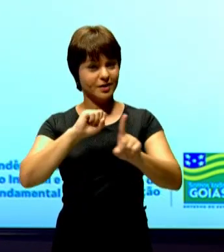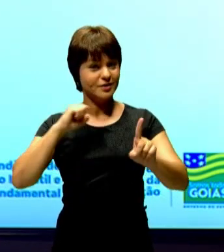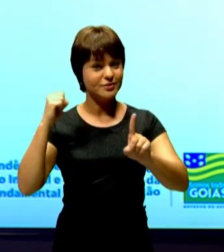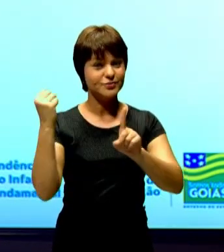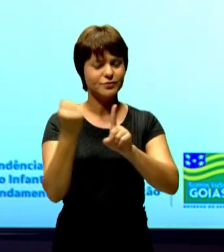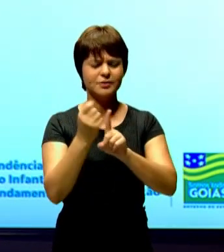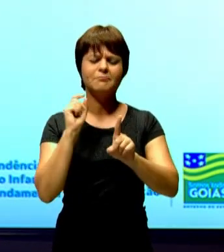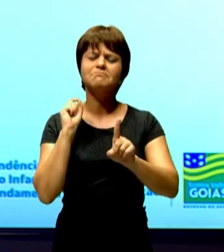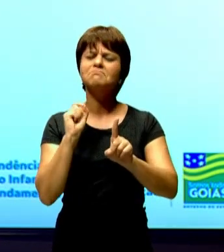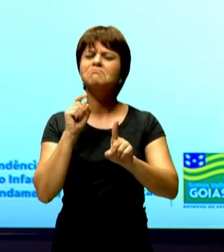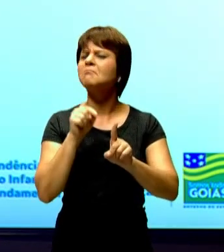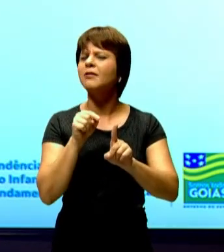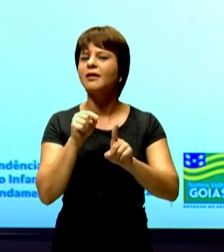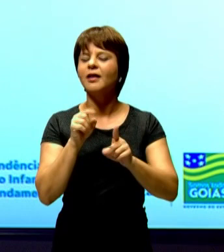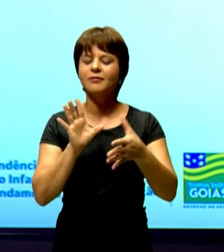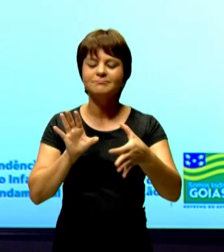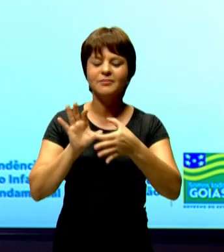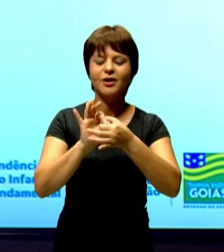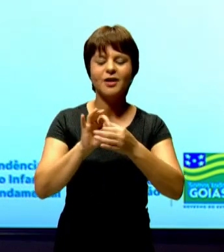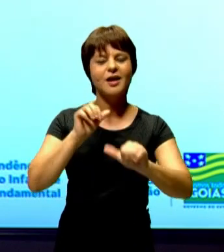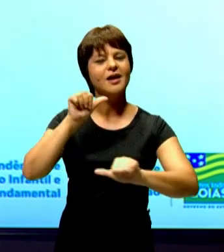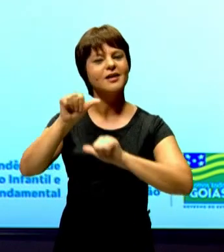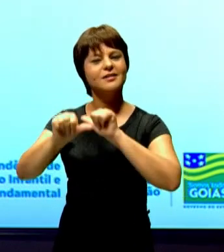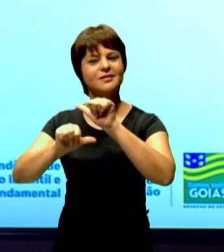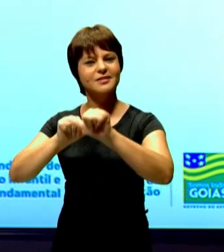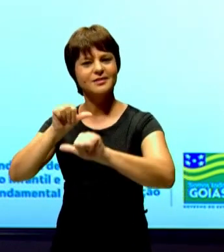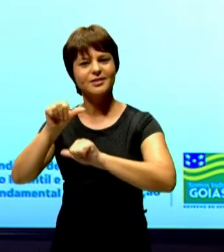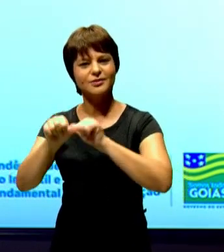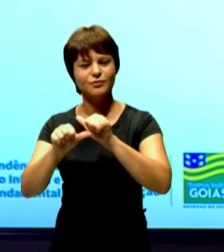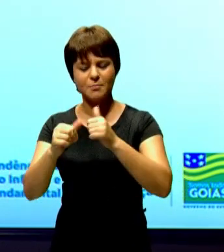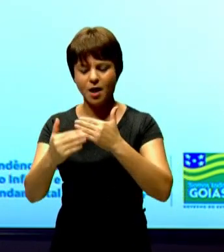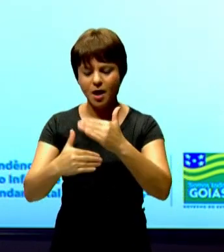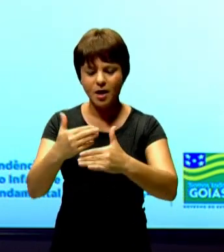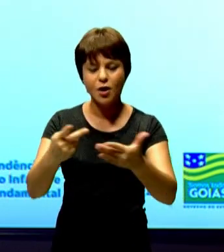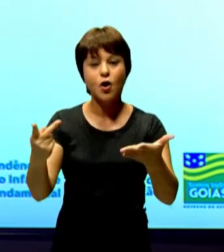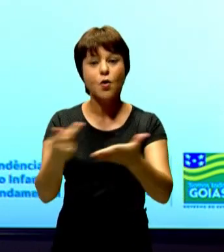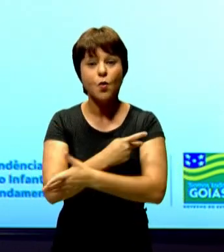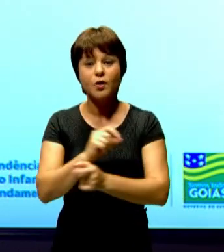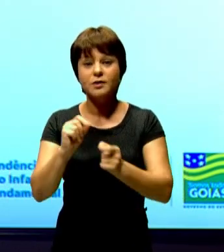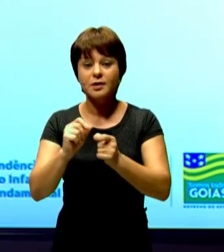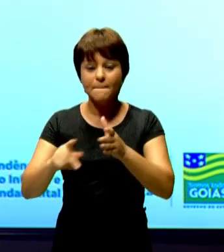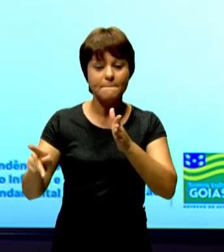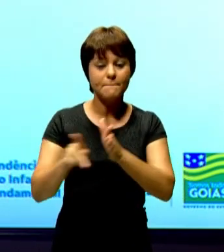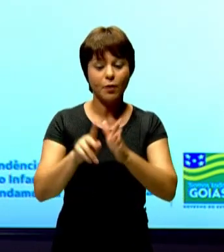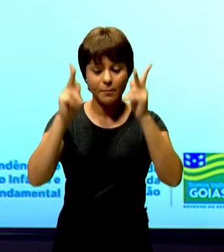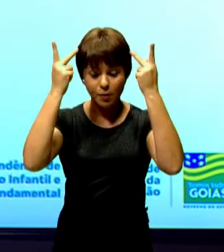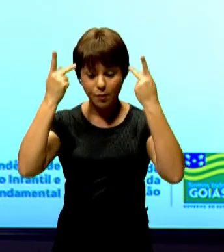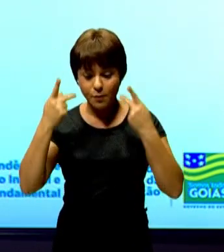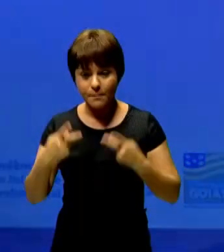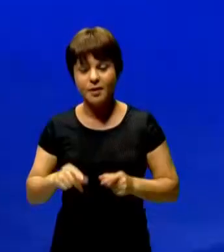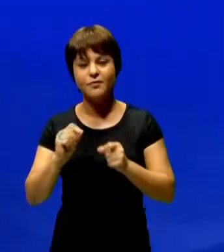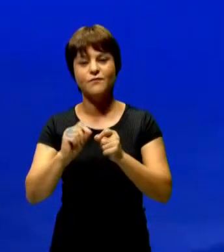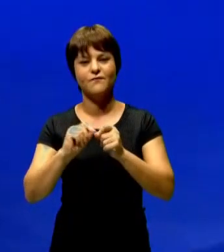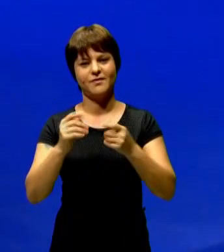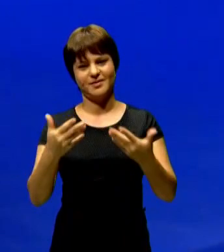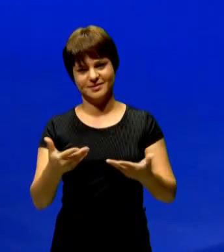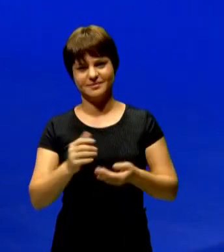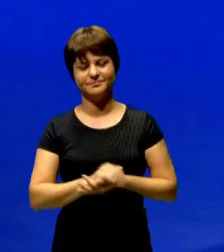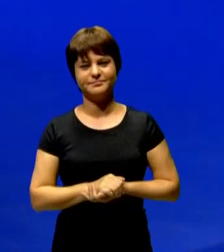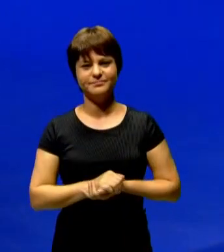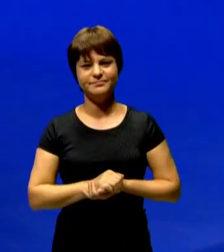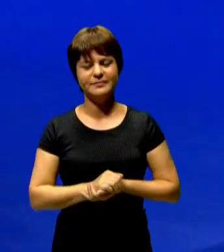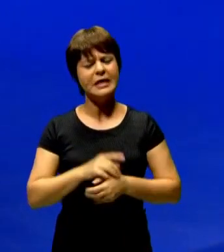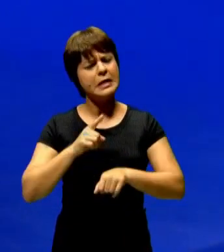a história vinculada às transformações, às produções realizadas pelos seres humanos. Um